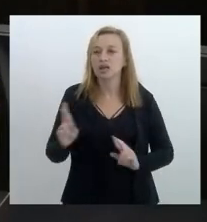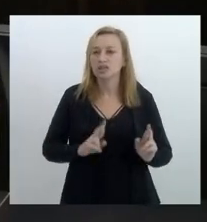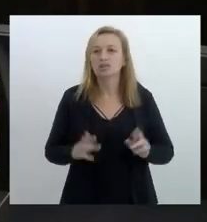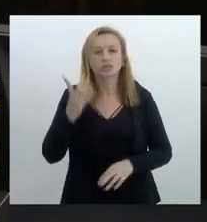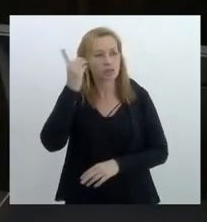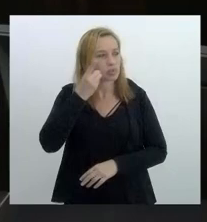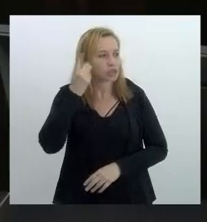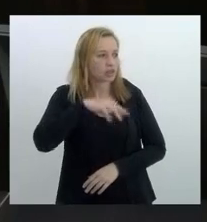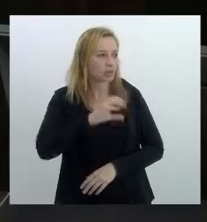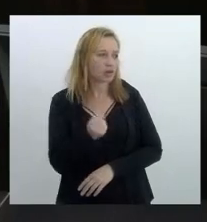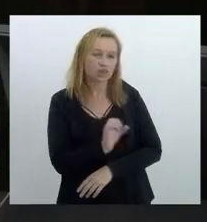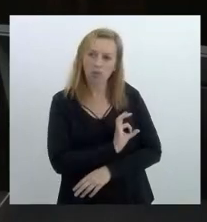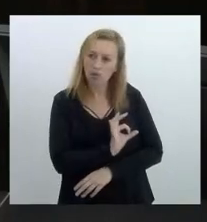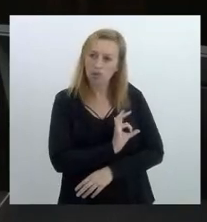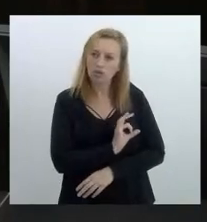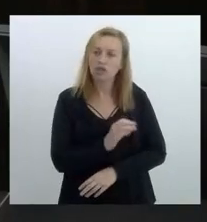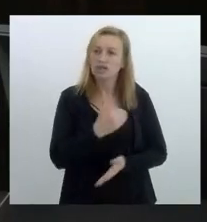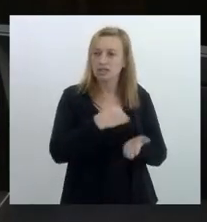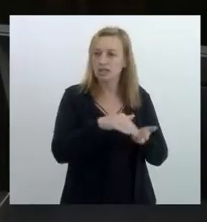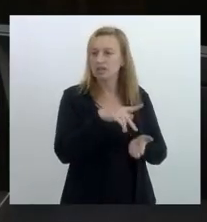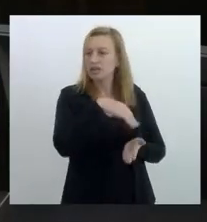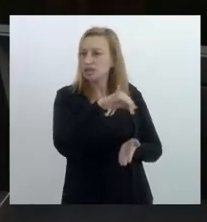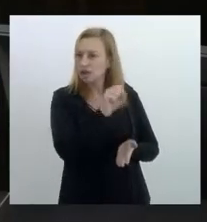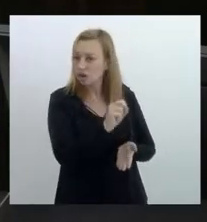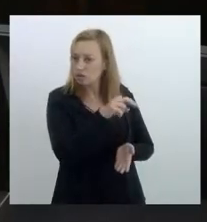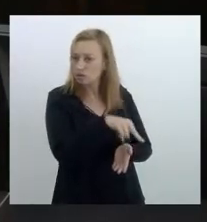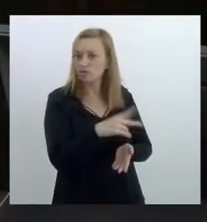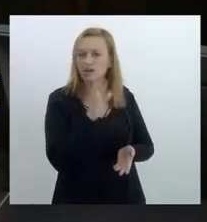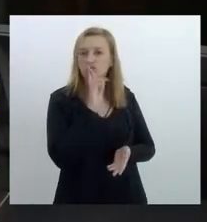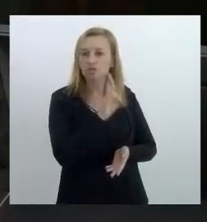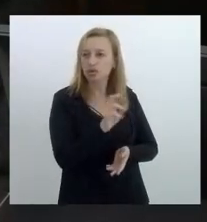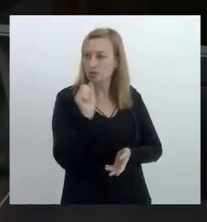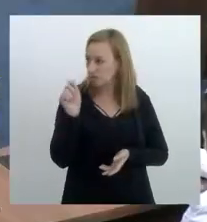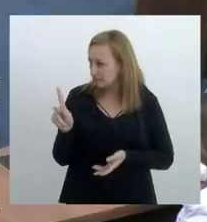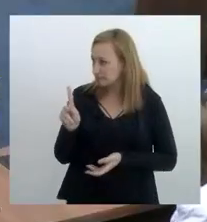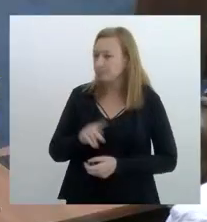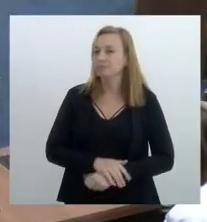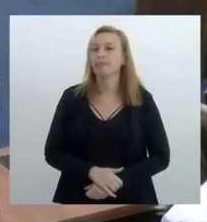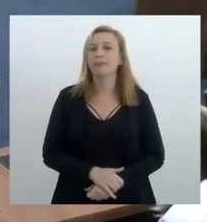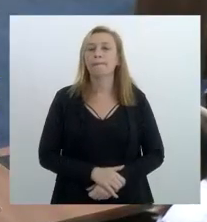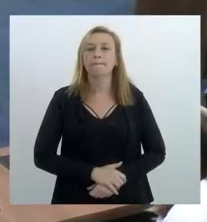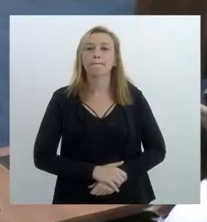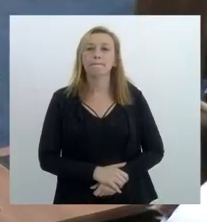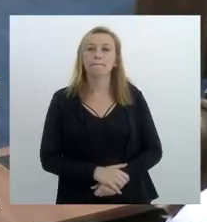deputada Marta Rocha, o secretário Nelson vai responder a senhora, tá?